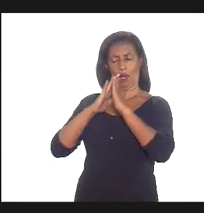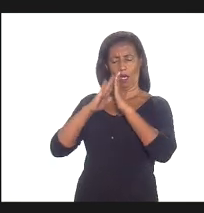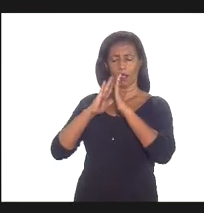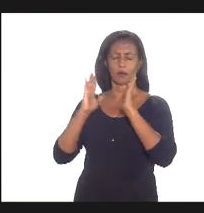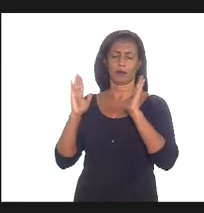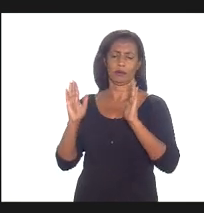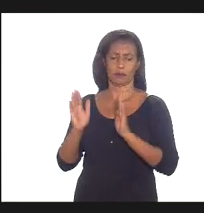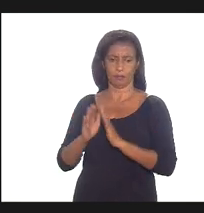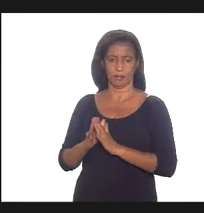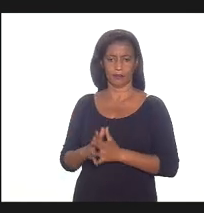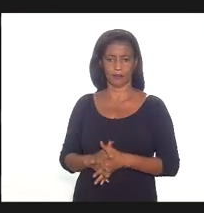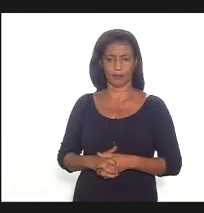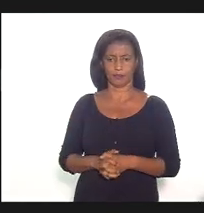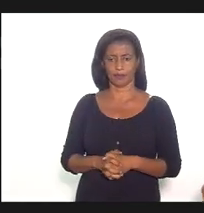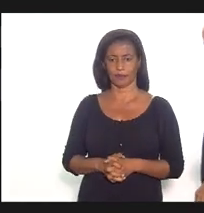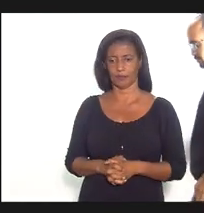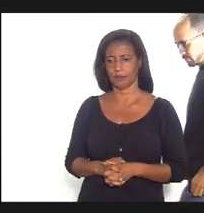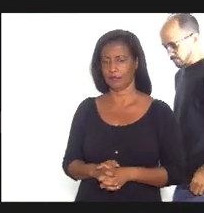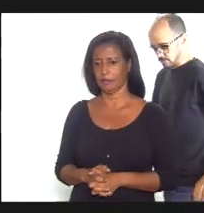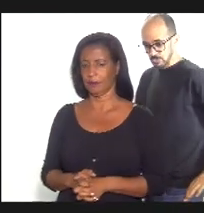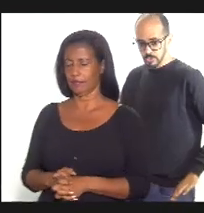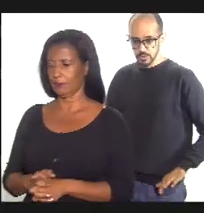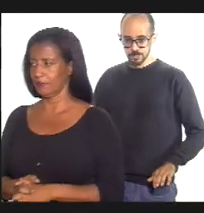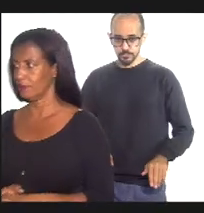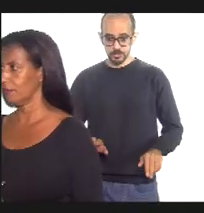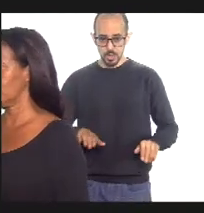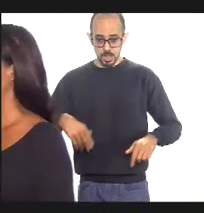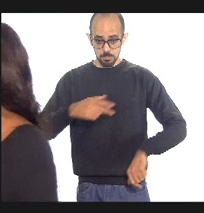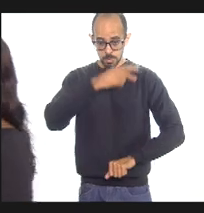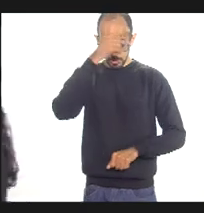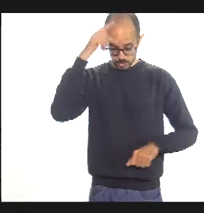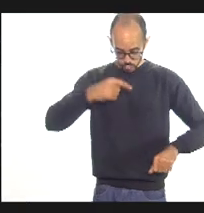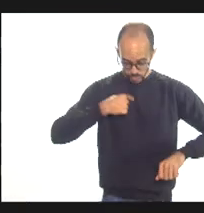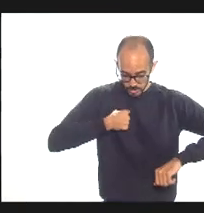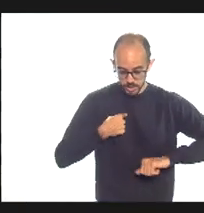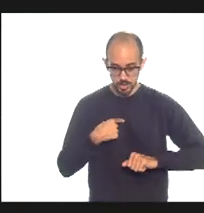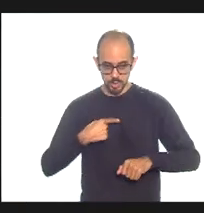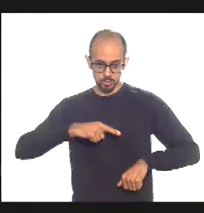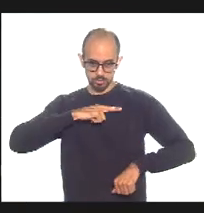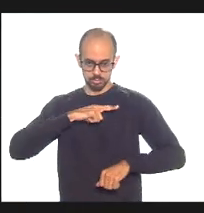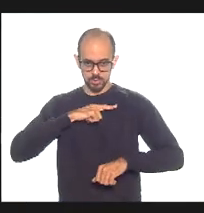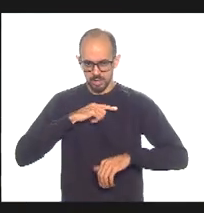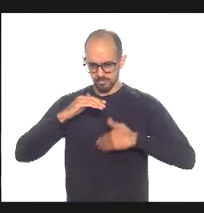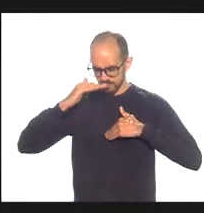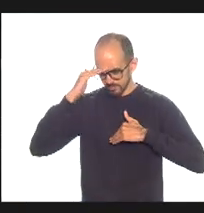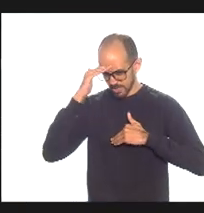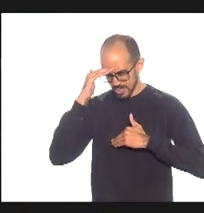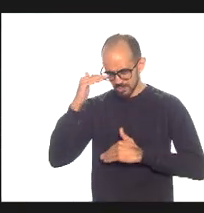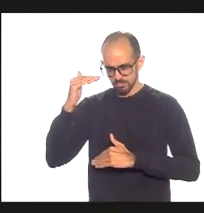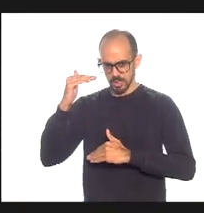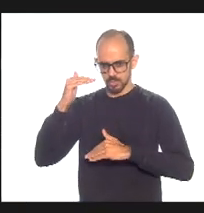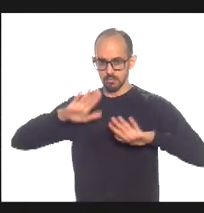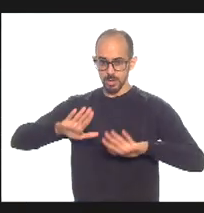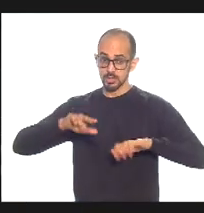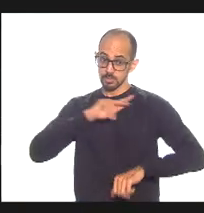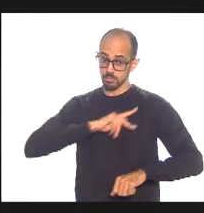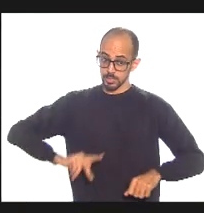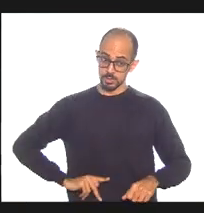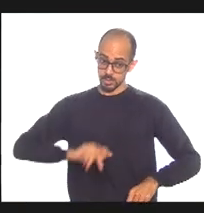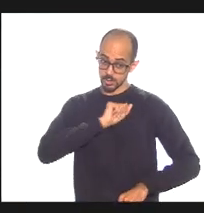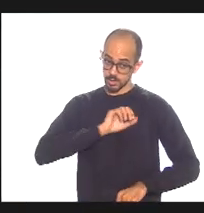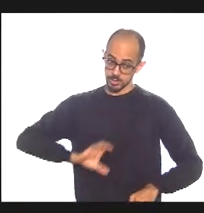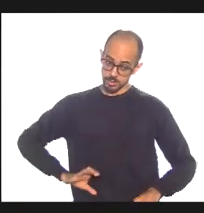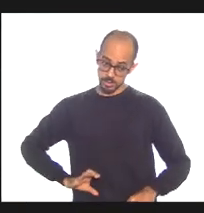algumas ocasiões. Uma pessoa que eu considero e respeito, mas, presidente André Ciriano, como eu conversei hoje,